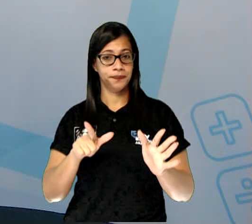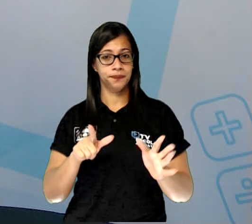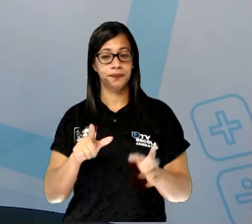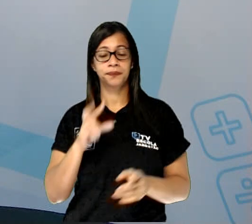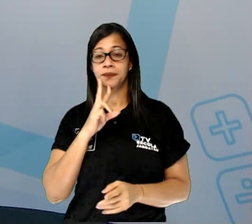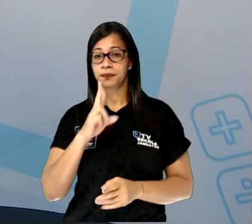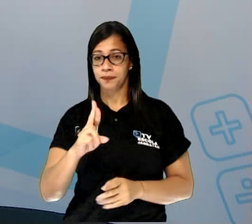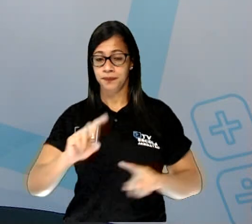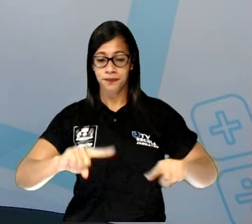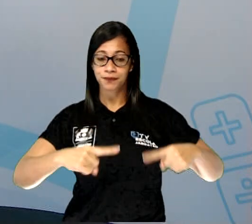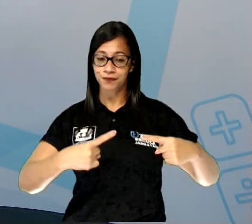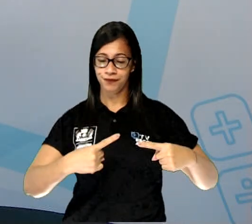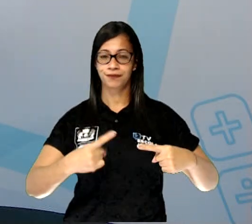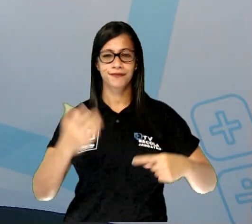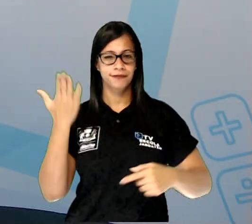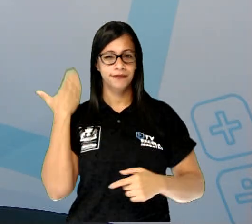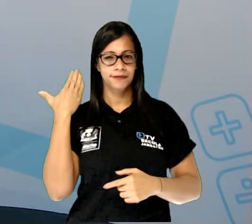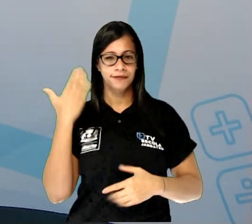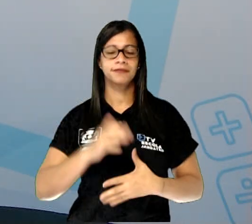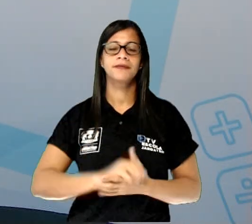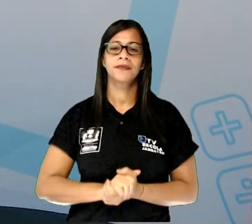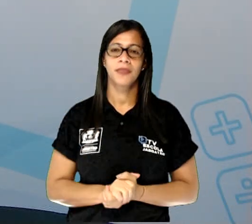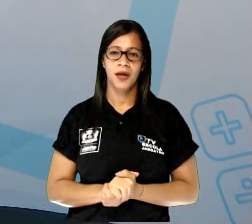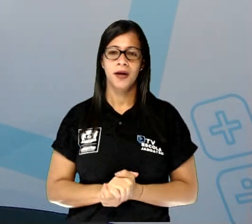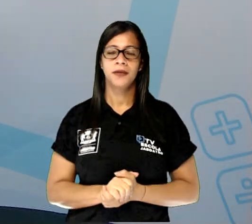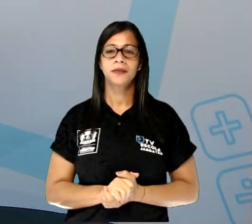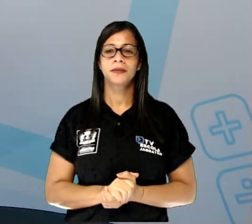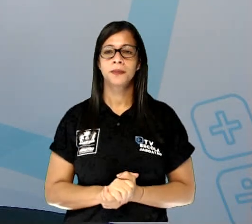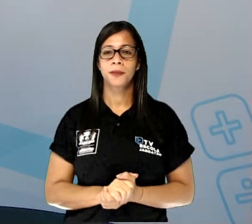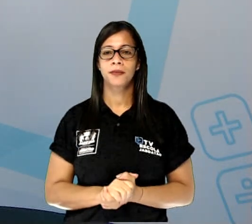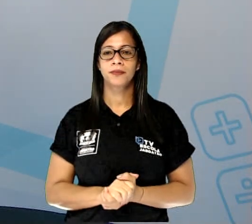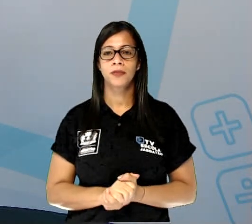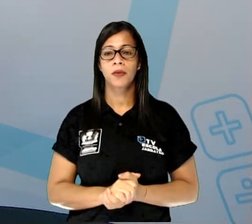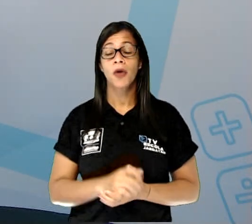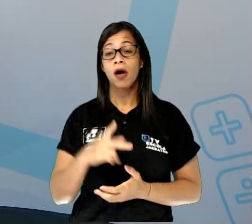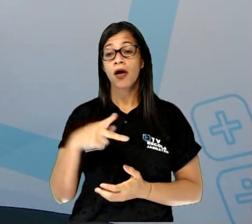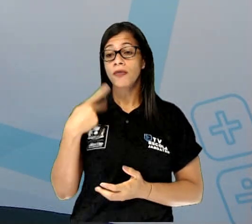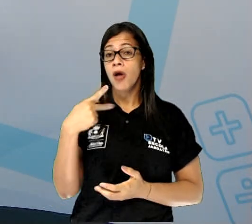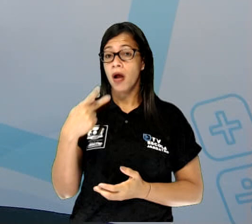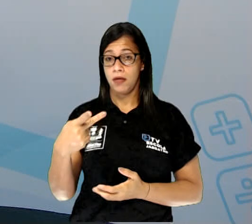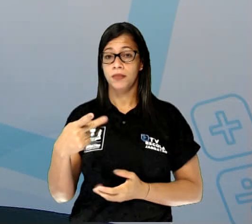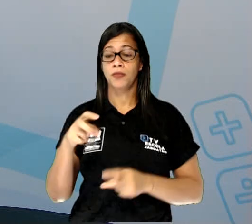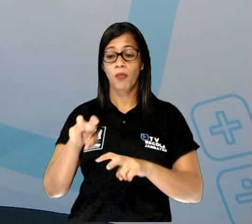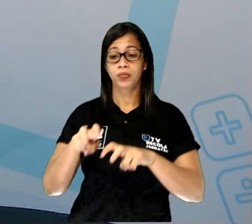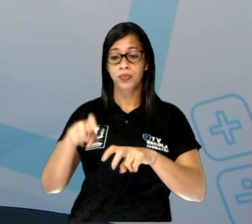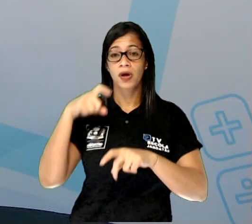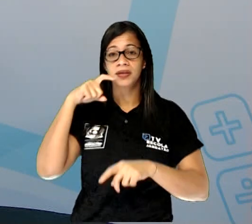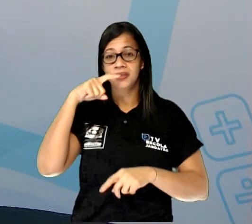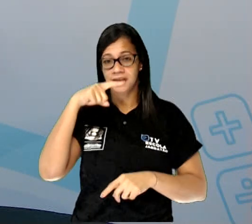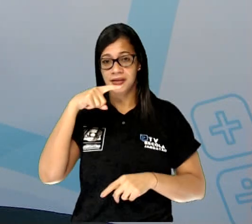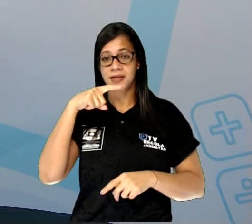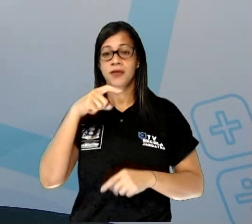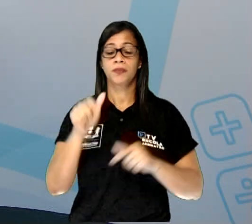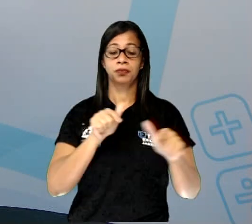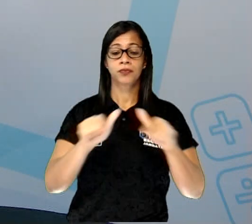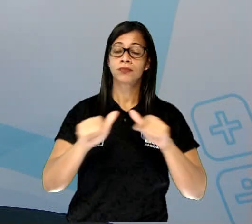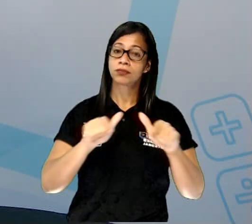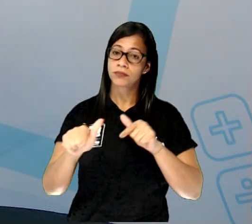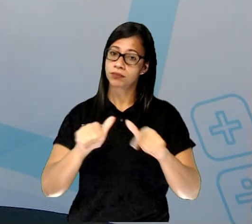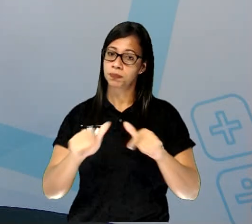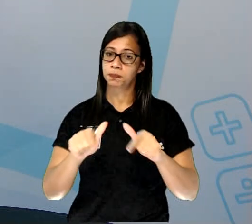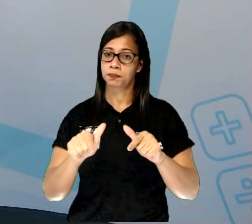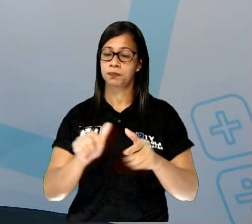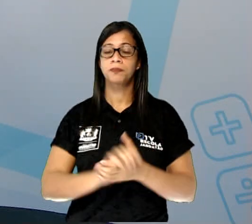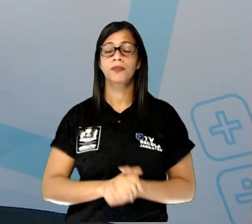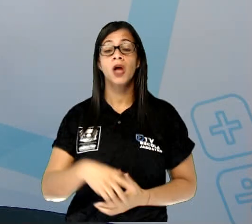hoje. Na última aula, no último conteúdo, falando sobre os engenhos e a mão de obra, a pergunta foi: existiam basicamente